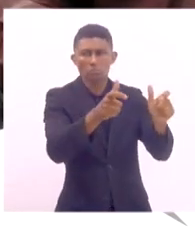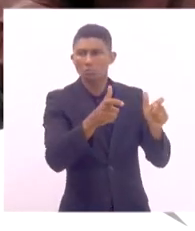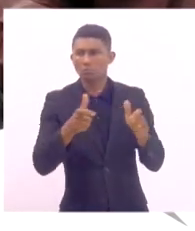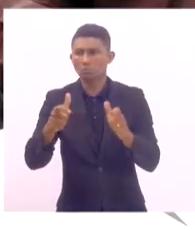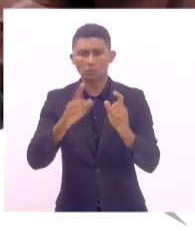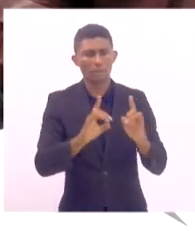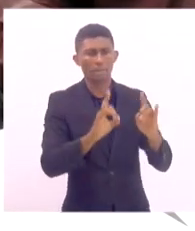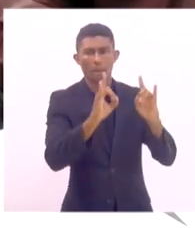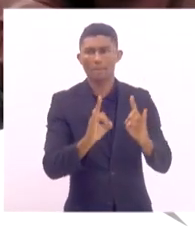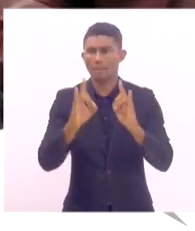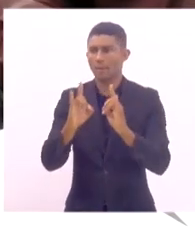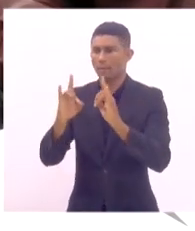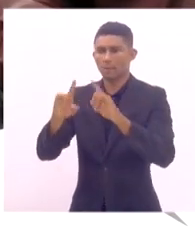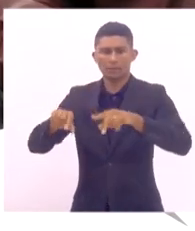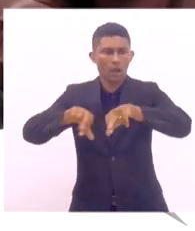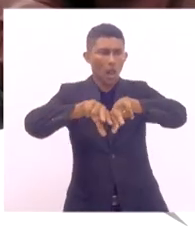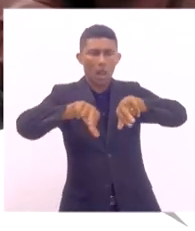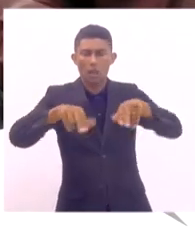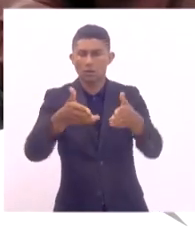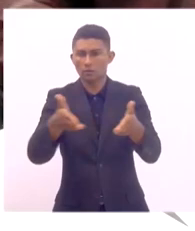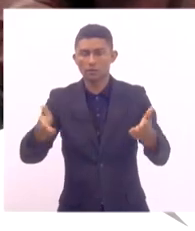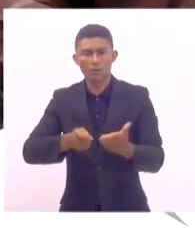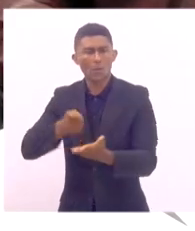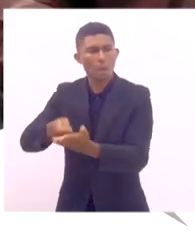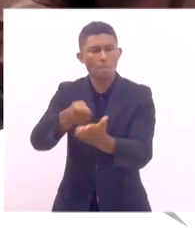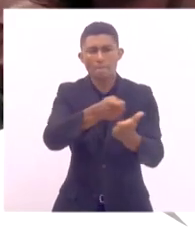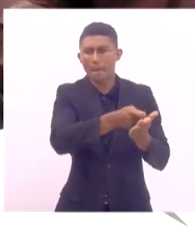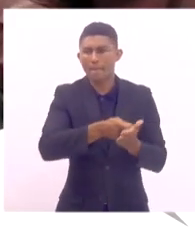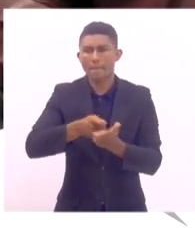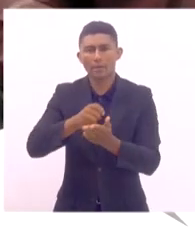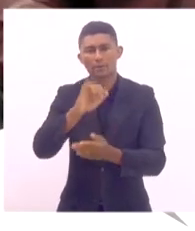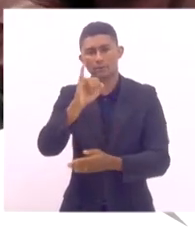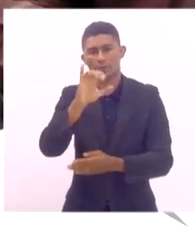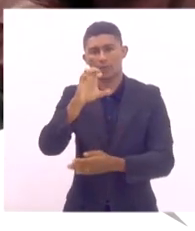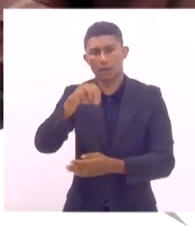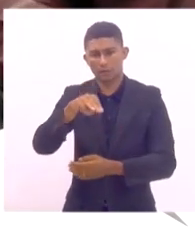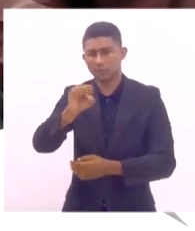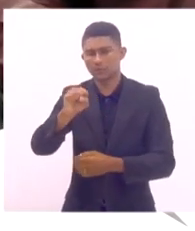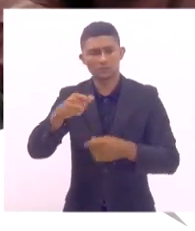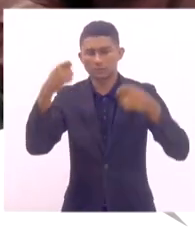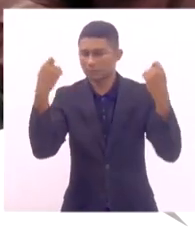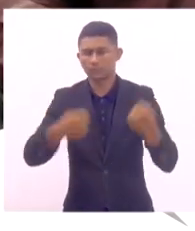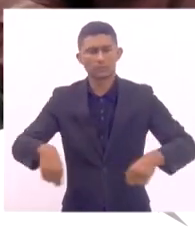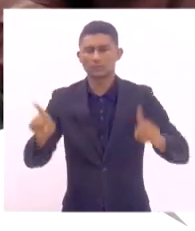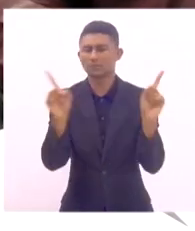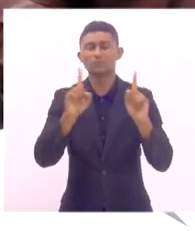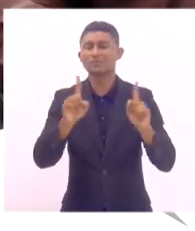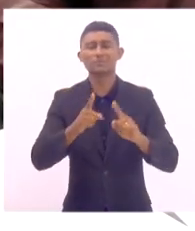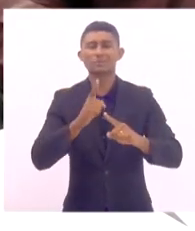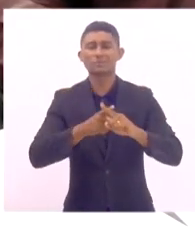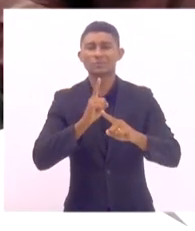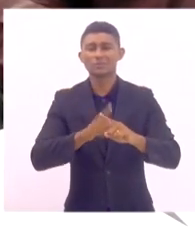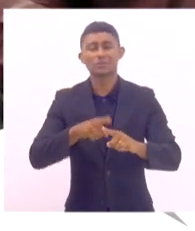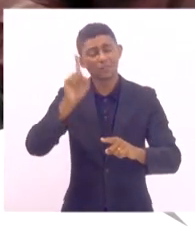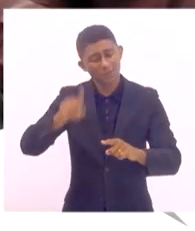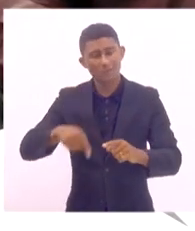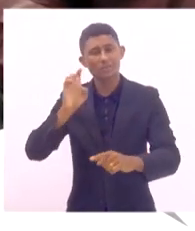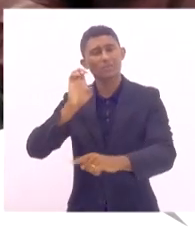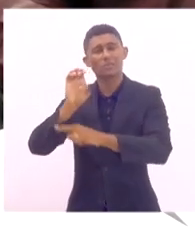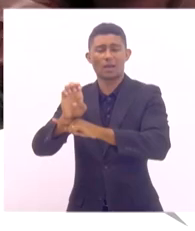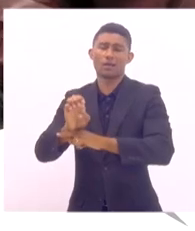haja necessidade de cobrança do ICMS. Porque ICMS é o próprio Estado que